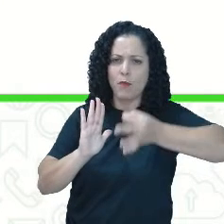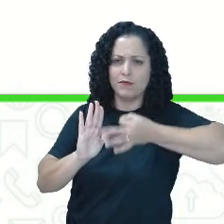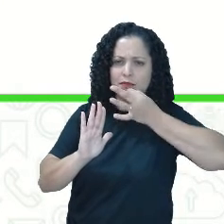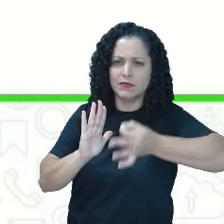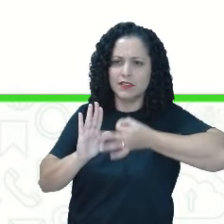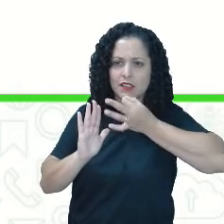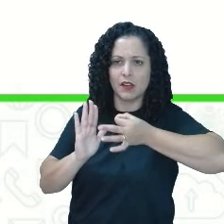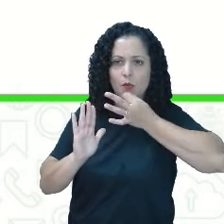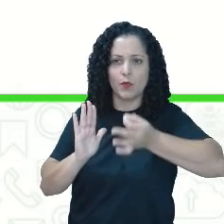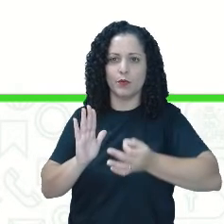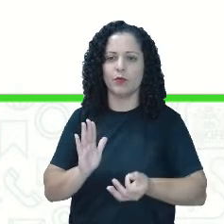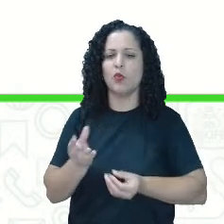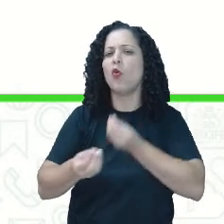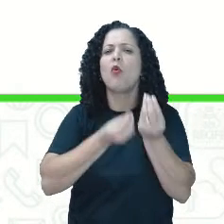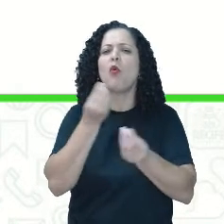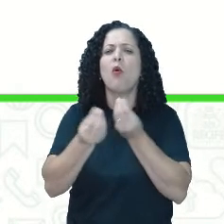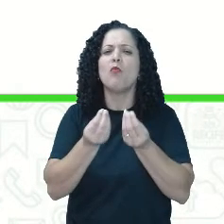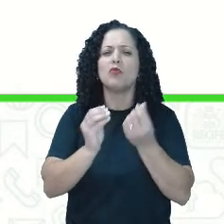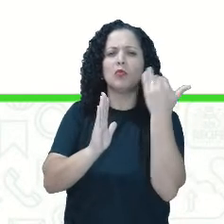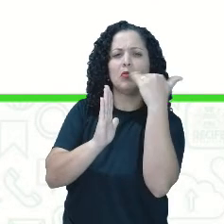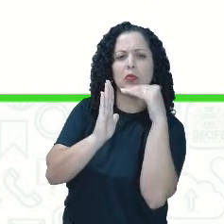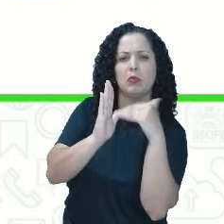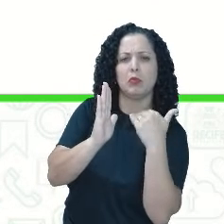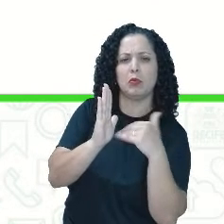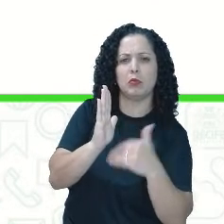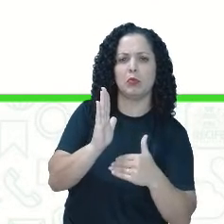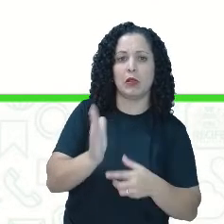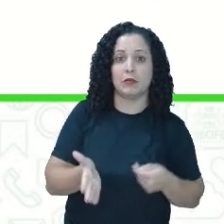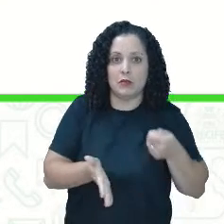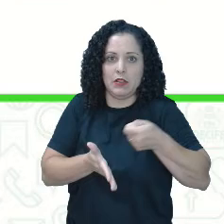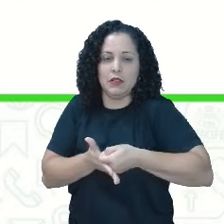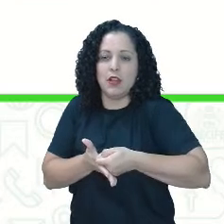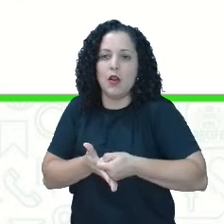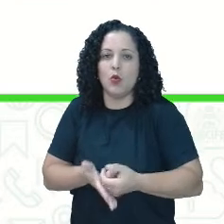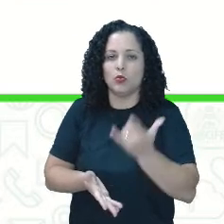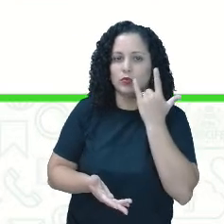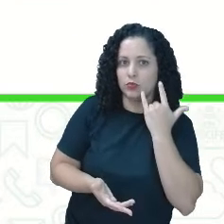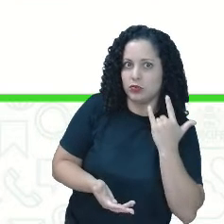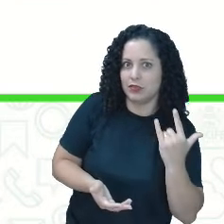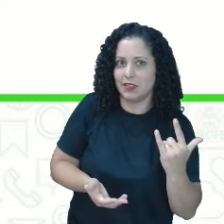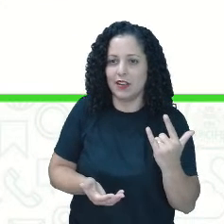argumentativo, tais como intimidação, sedução,